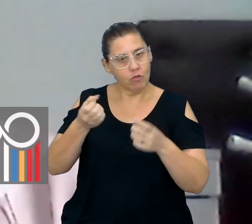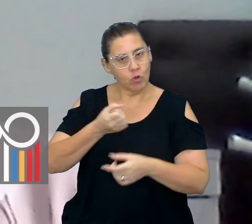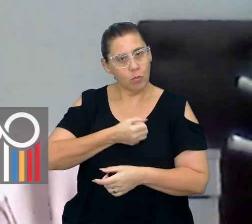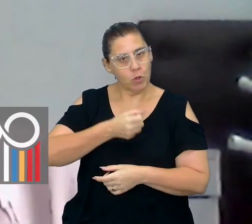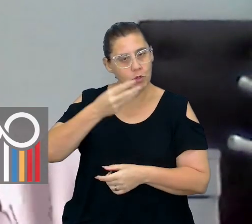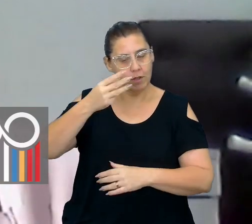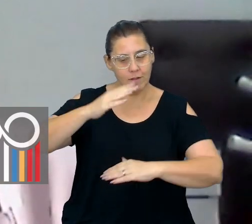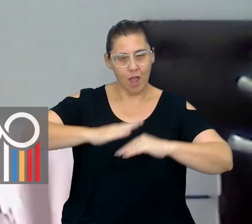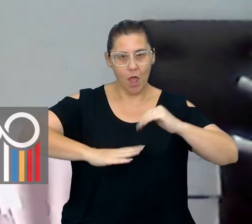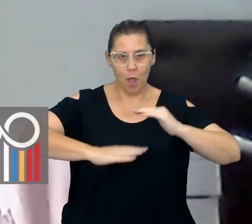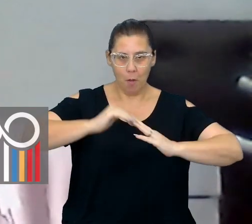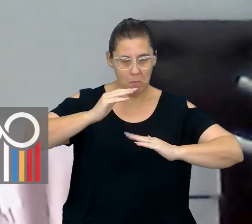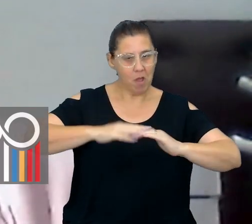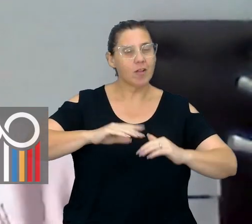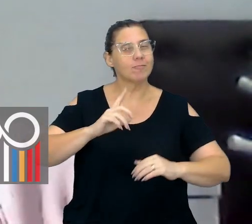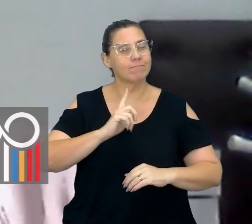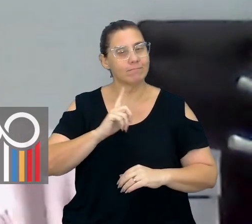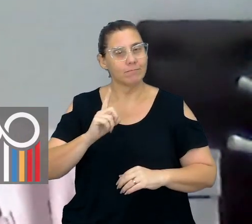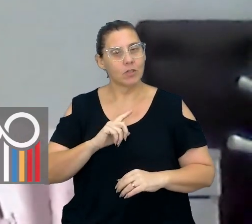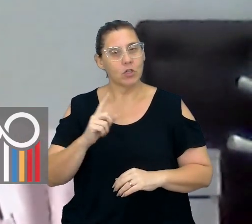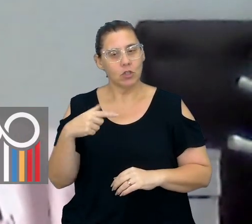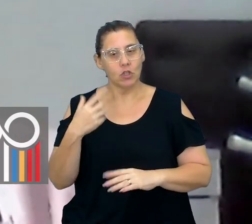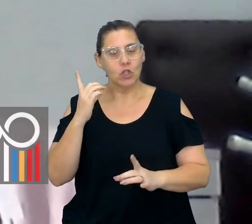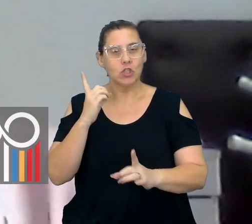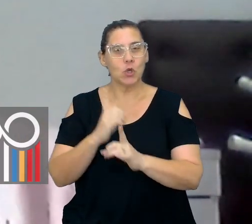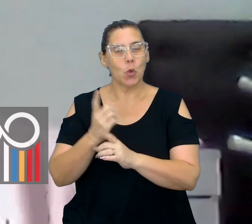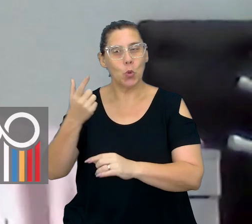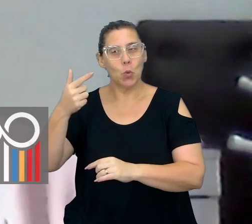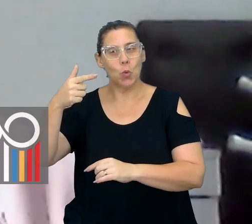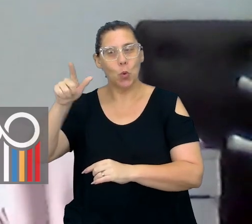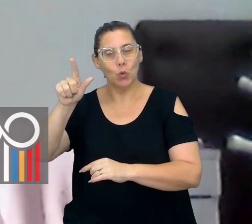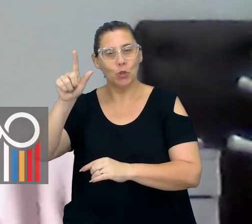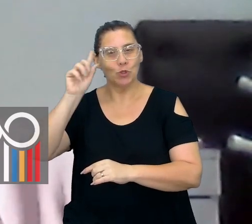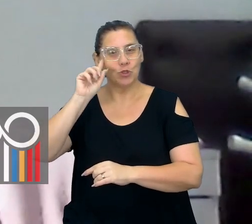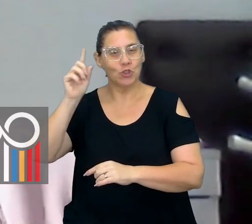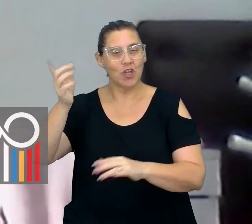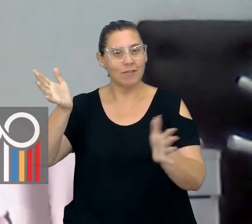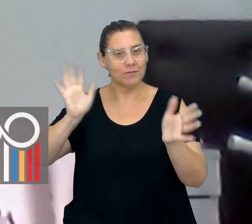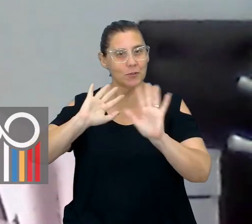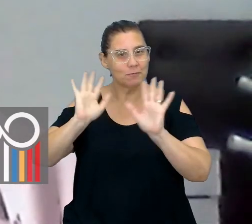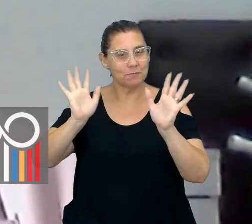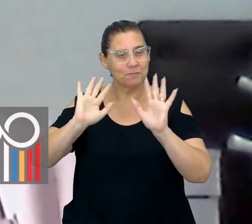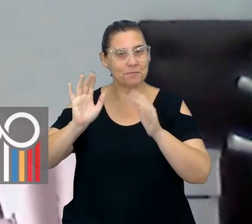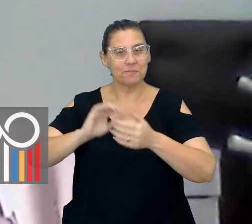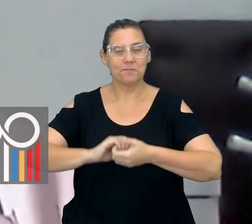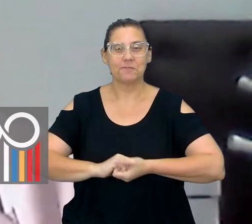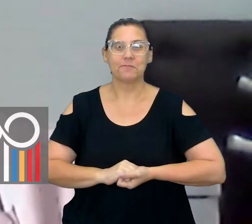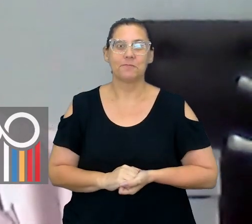habilidades que elas mobilizam, e a gente se vê no próximo encontro. Até breve.